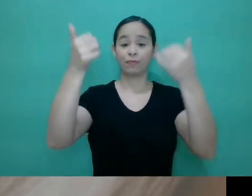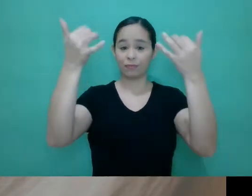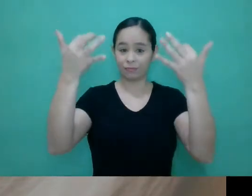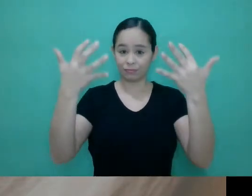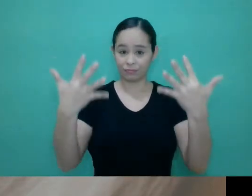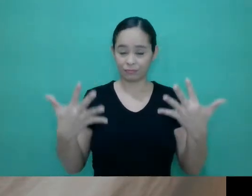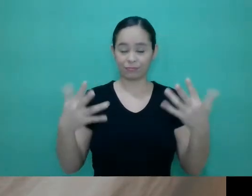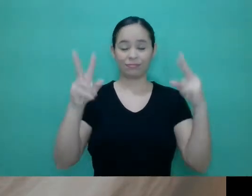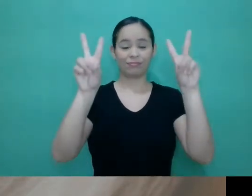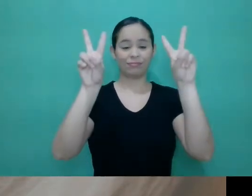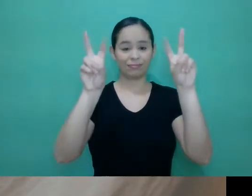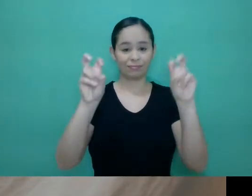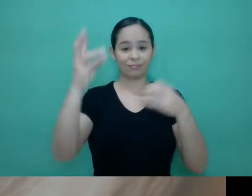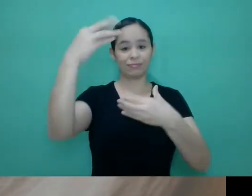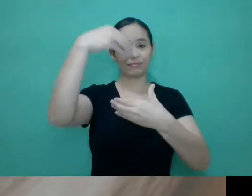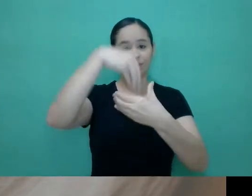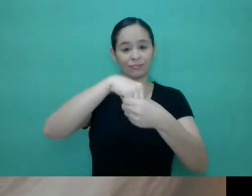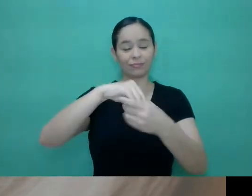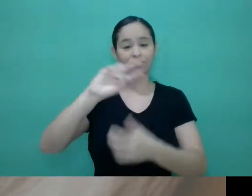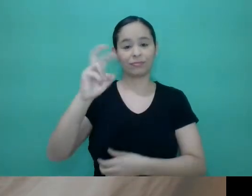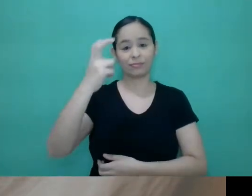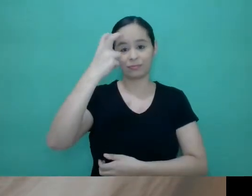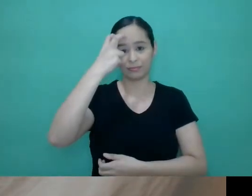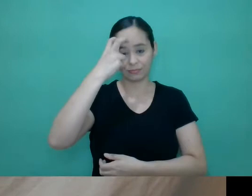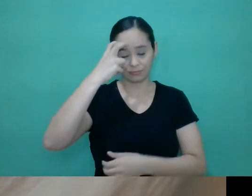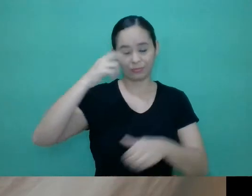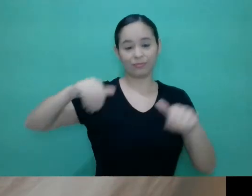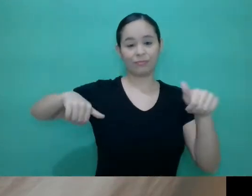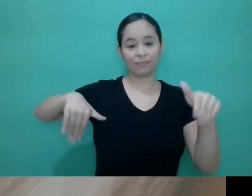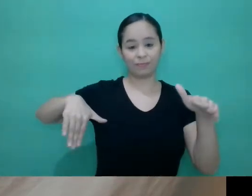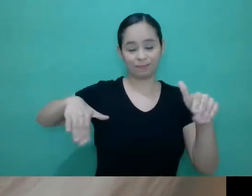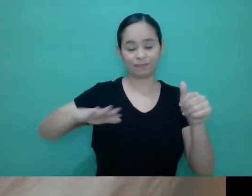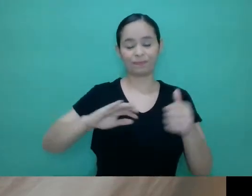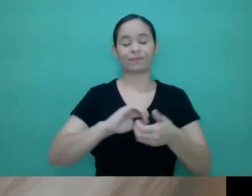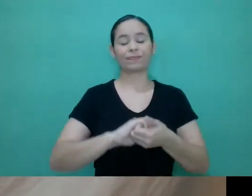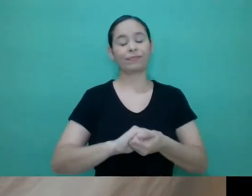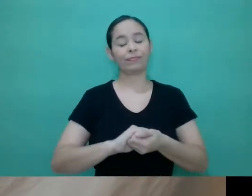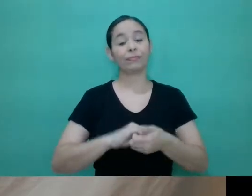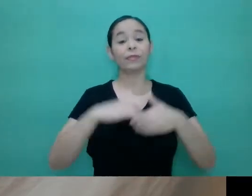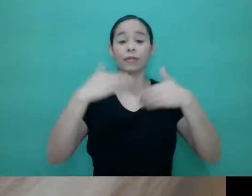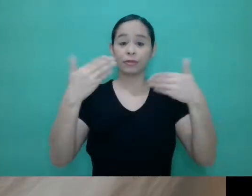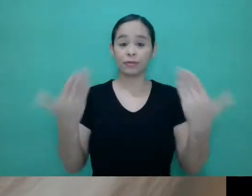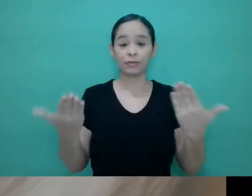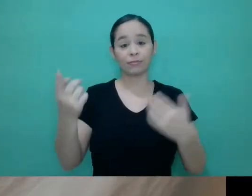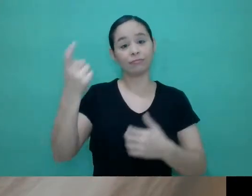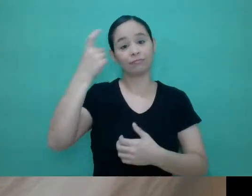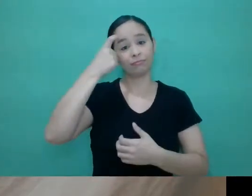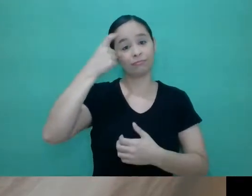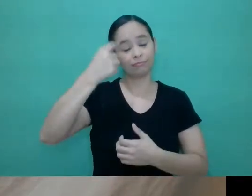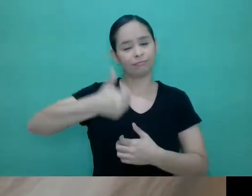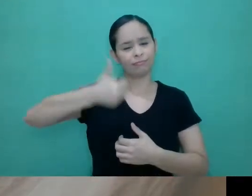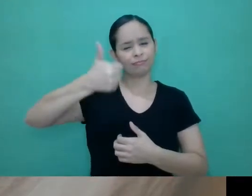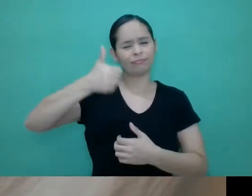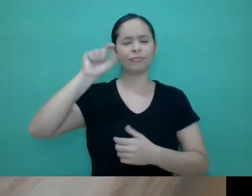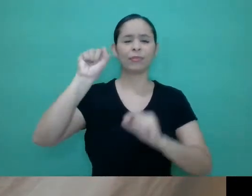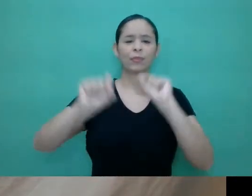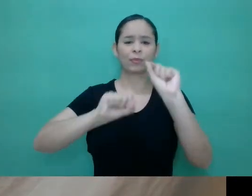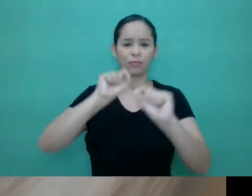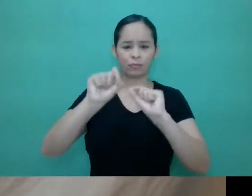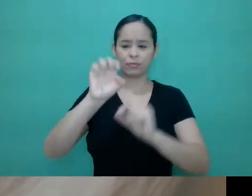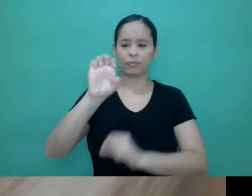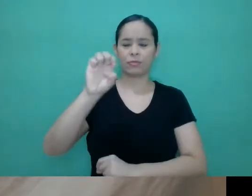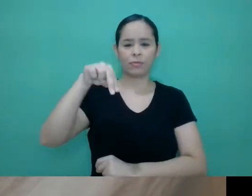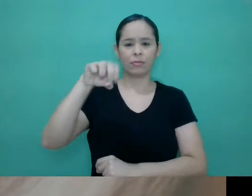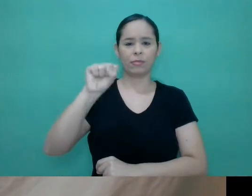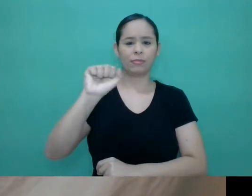ensaio dentro da cultura da Guiana Francesa. Bem, a primeira coisa que a gente precisa pensar sobre o ensaio é que o ensaio é uma forma